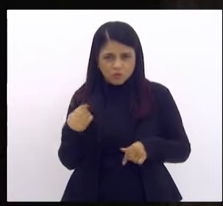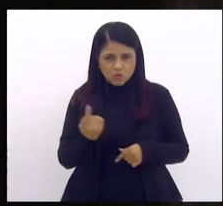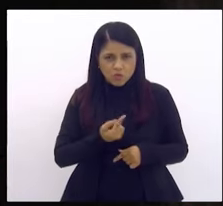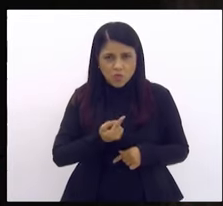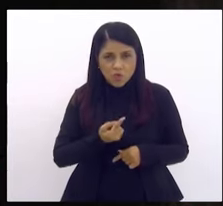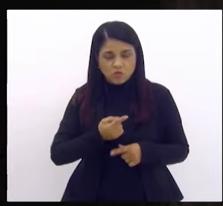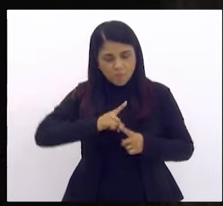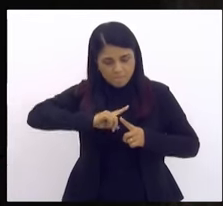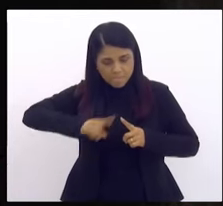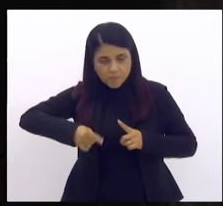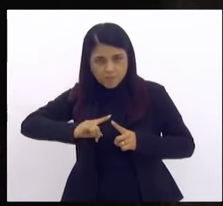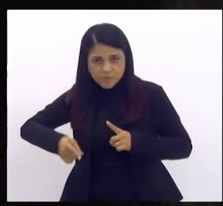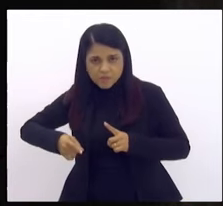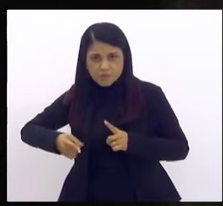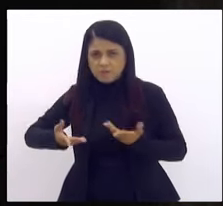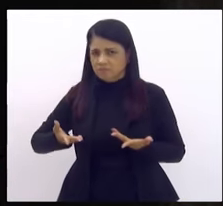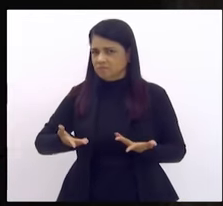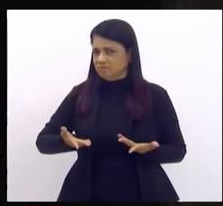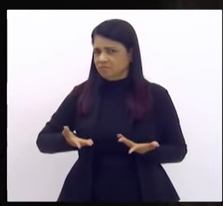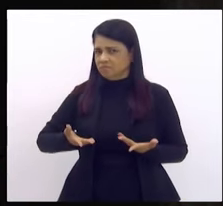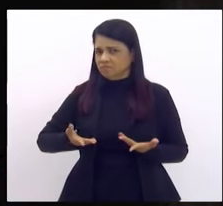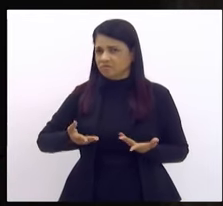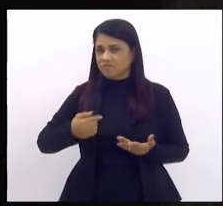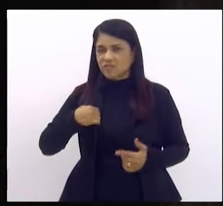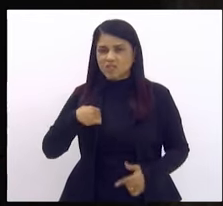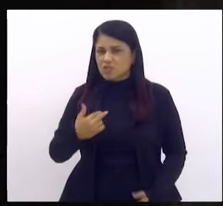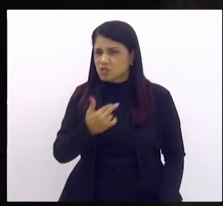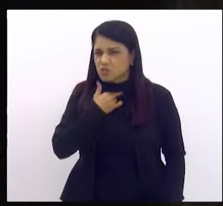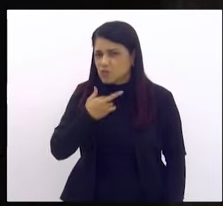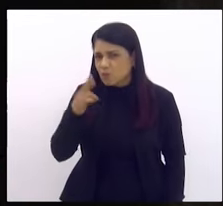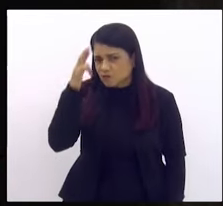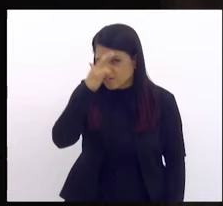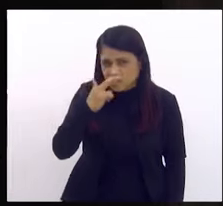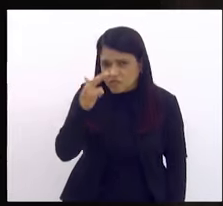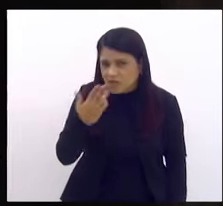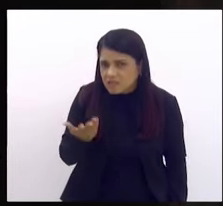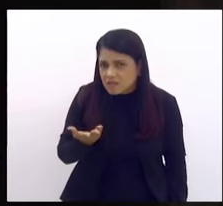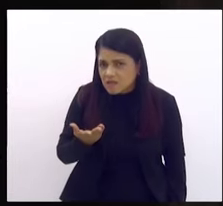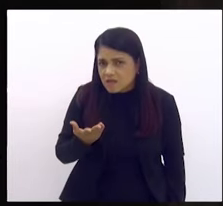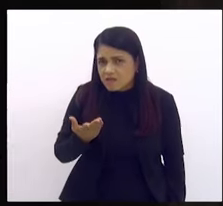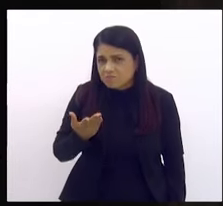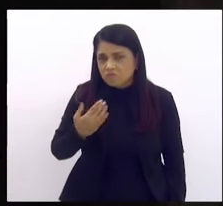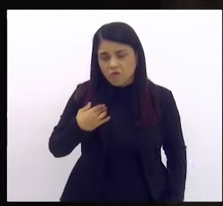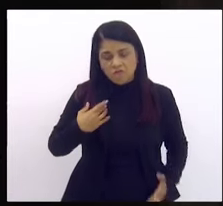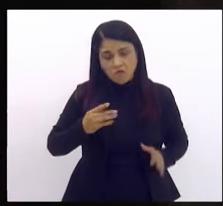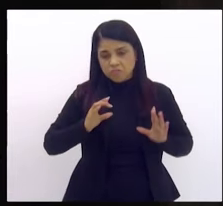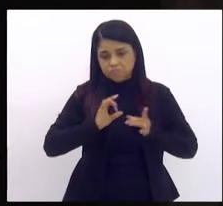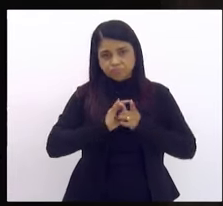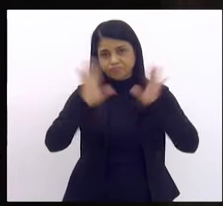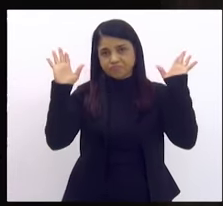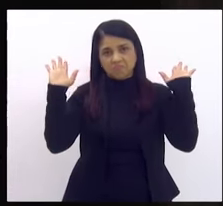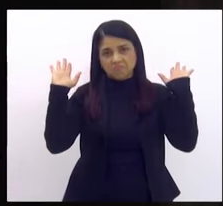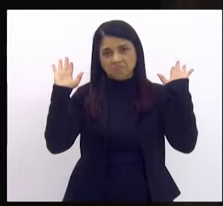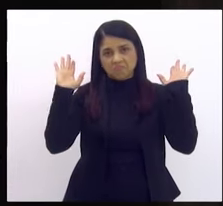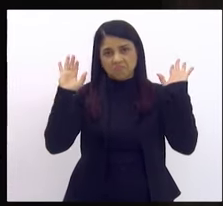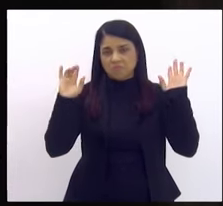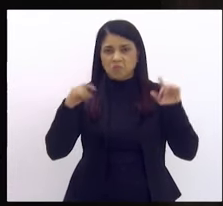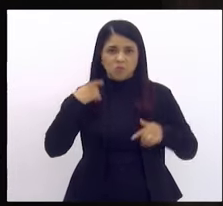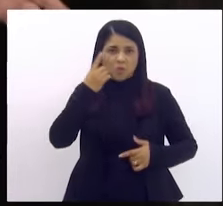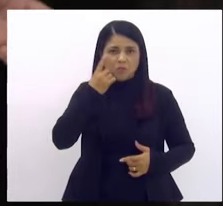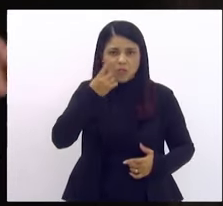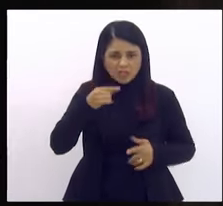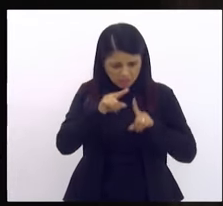o mandato parlamentar. Se eu não puder fiscalizar, presidente, eu vou renunciar ao meu mandato, pô. Eu não sou deputado